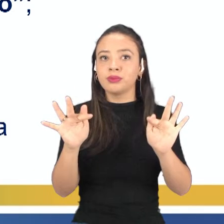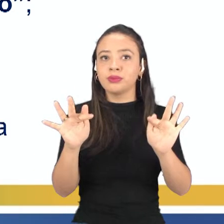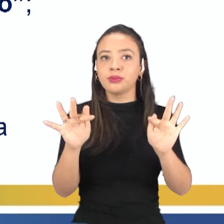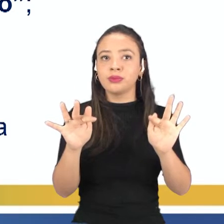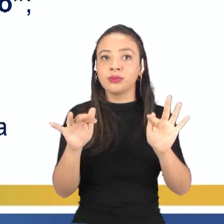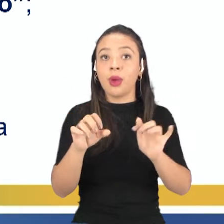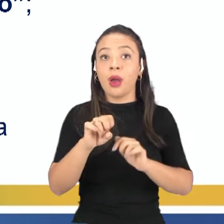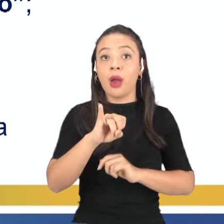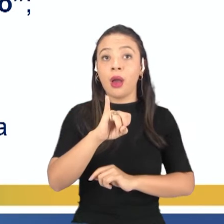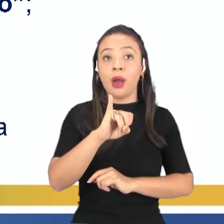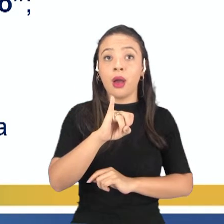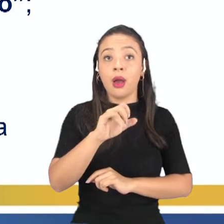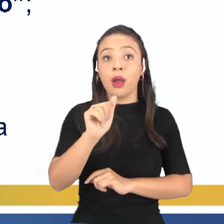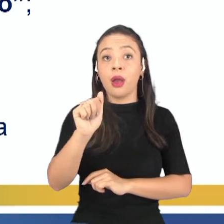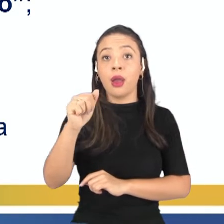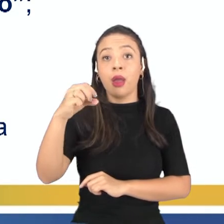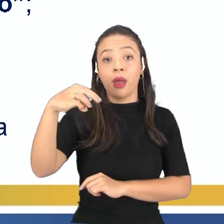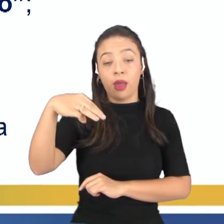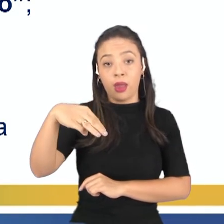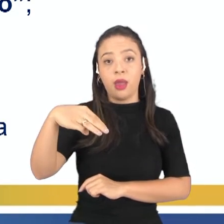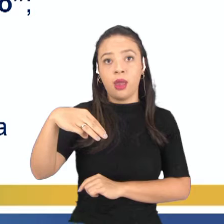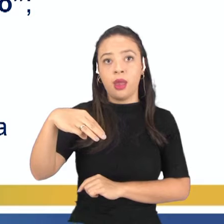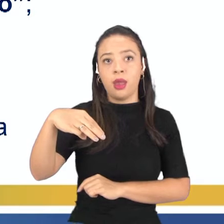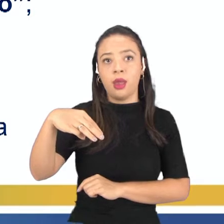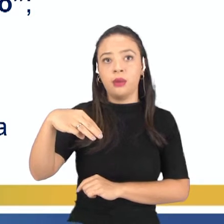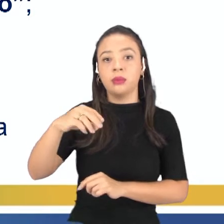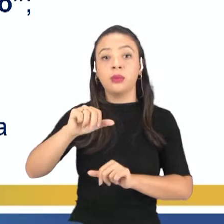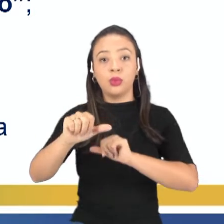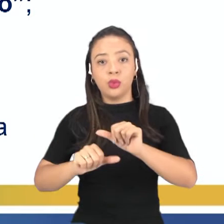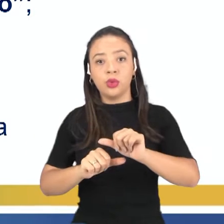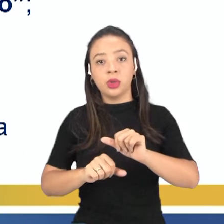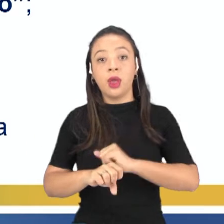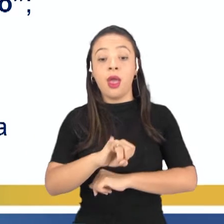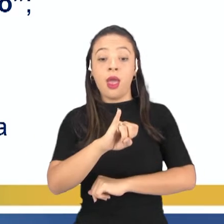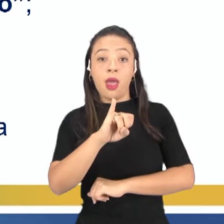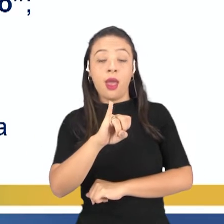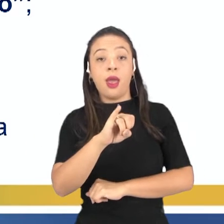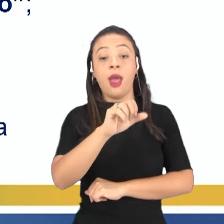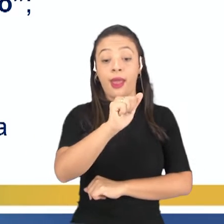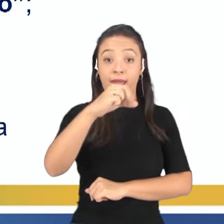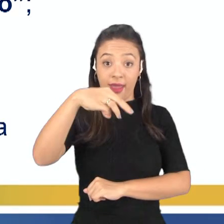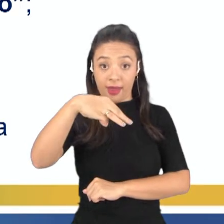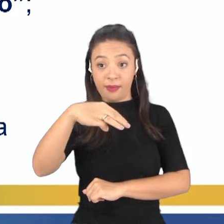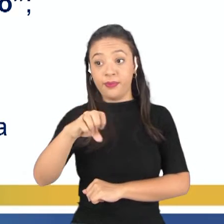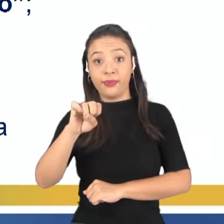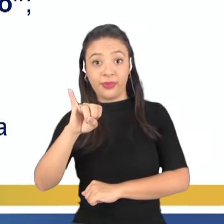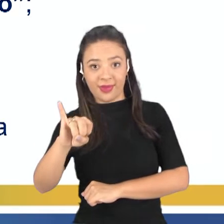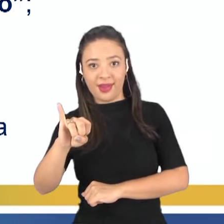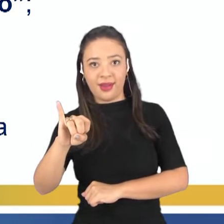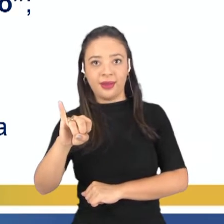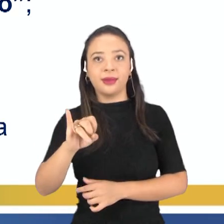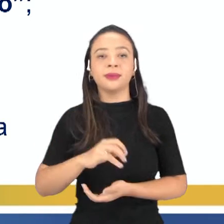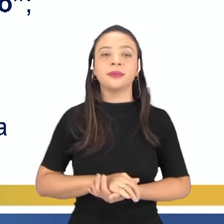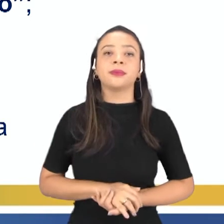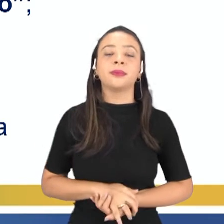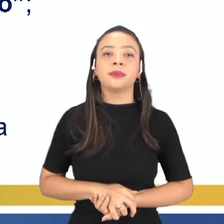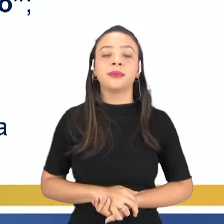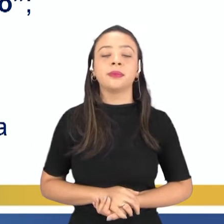a teacher, na pergunta vai ficar am I a teacher, na forma contrária, certo? Então é dessa